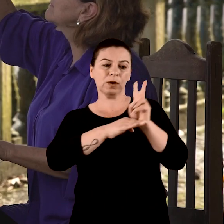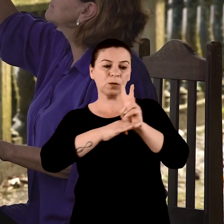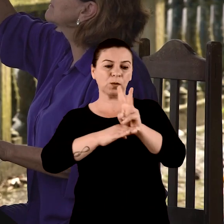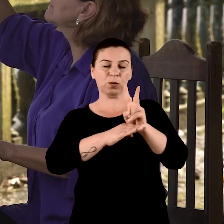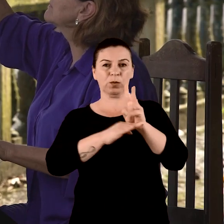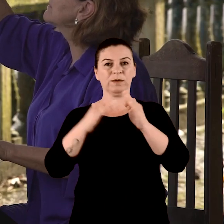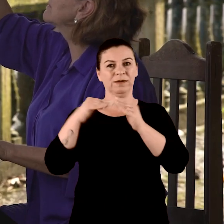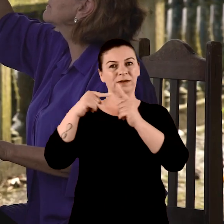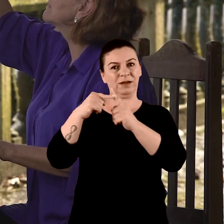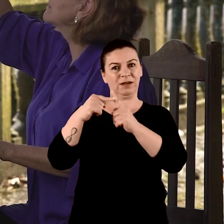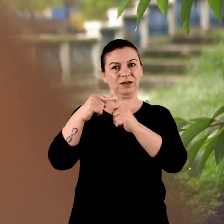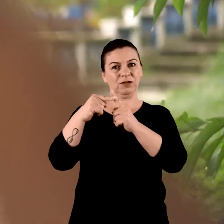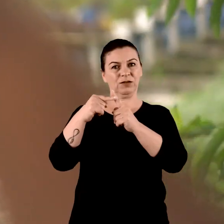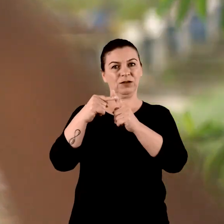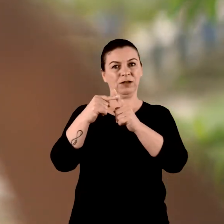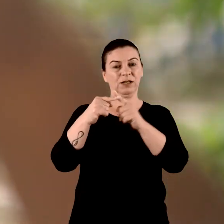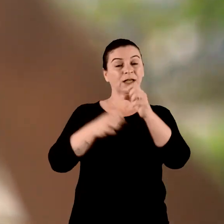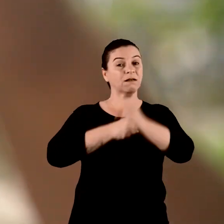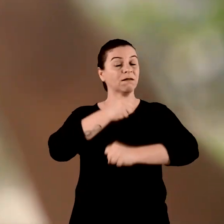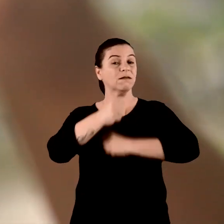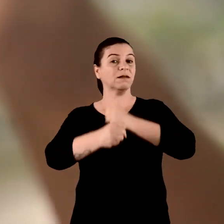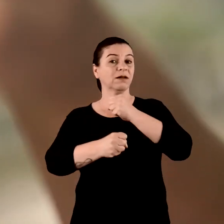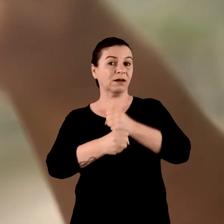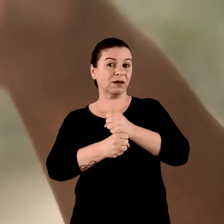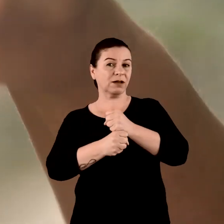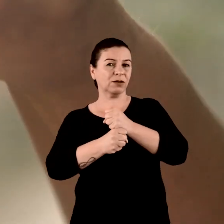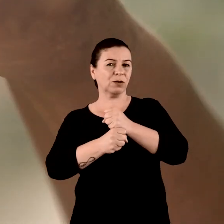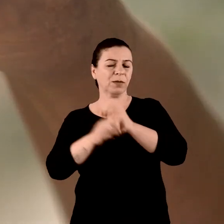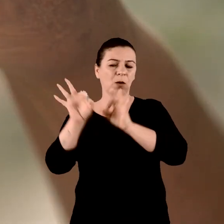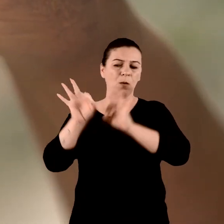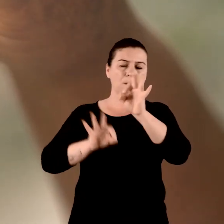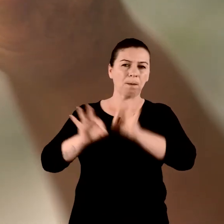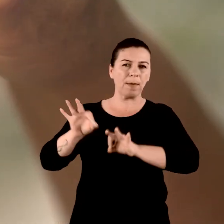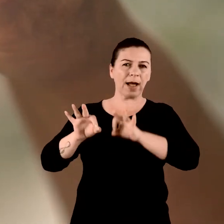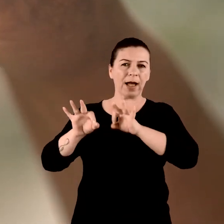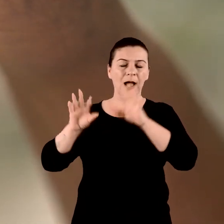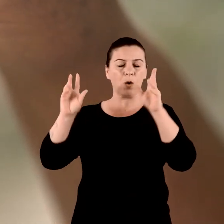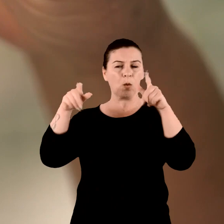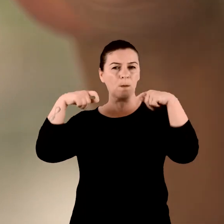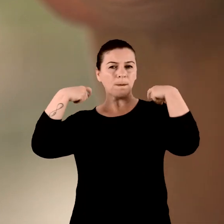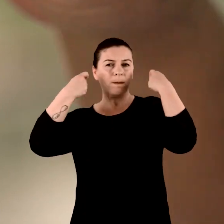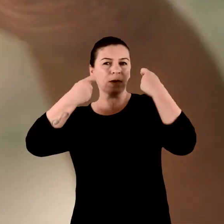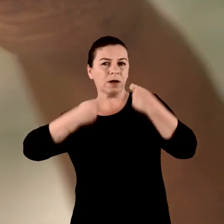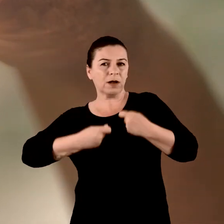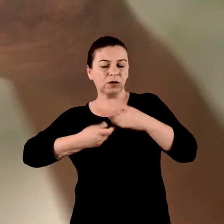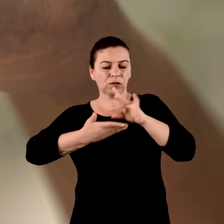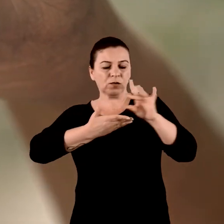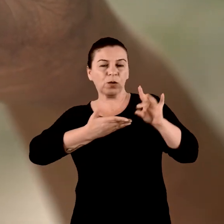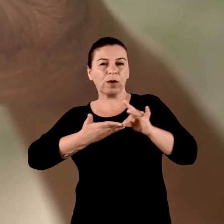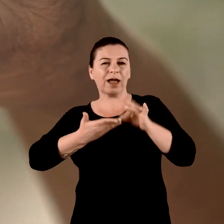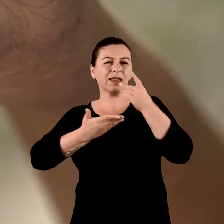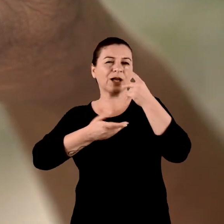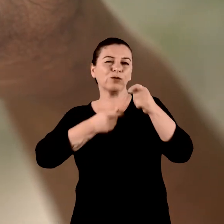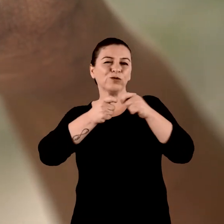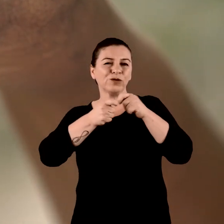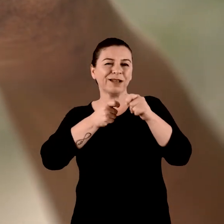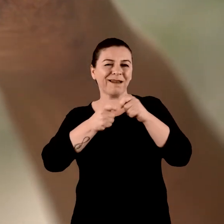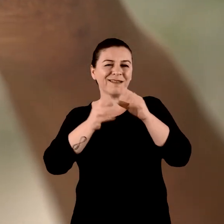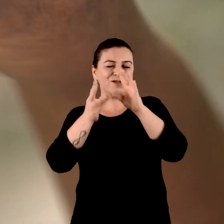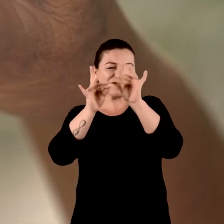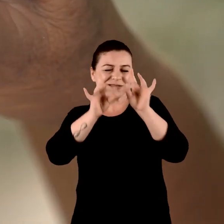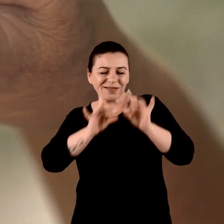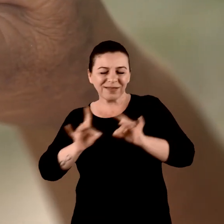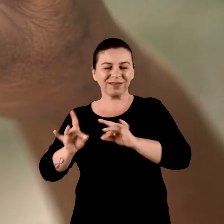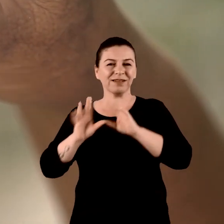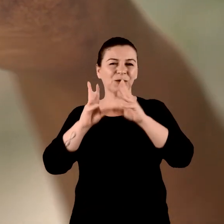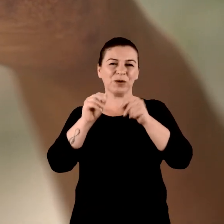padroeiro, que é ele o padroeiro da igreja. E eu volto no outro ano para consertar um manto que foi consertado com durepoxi, foi colado com chiclete, foi